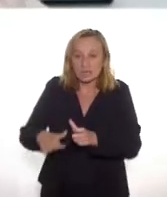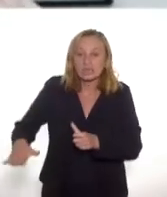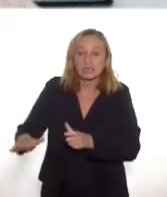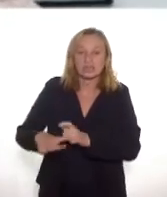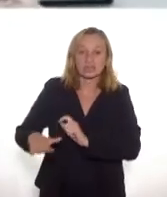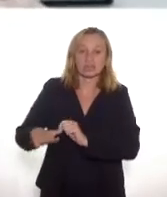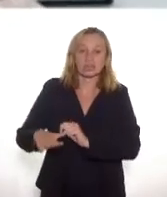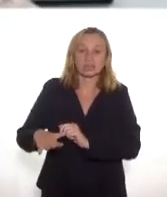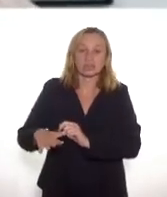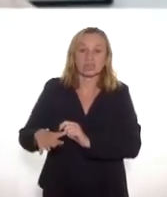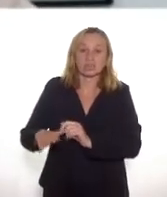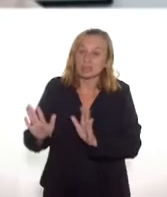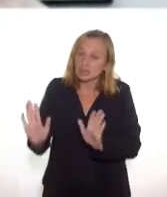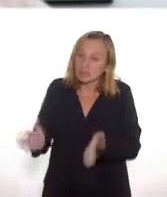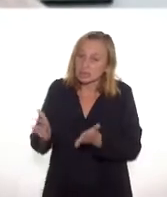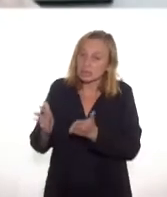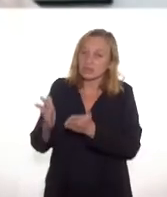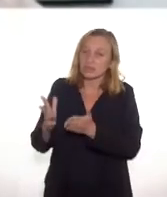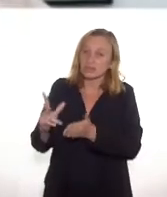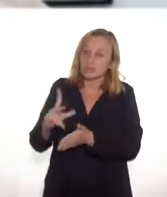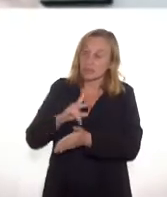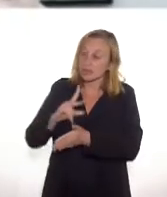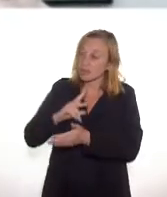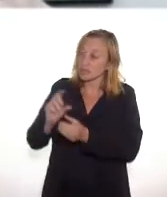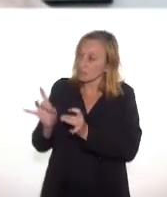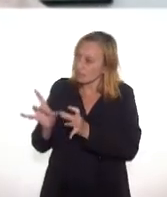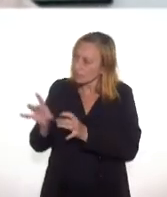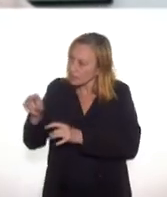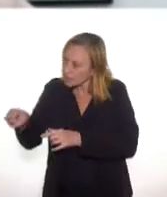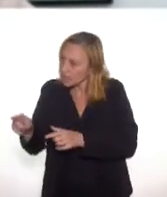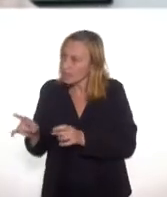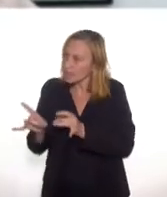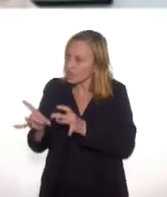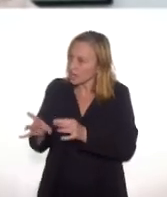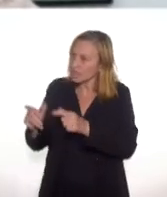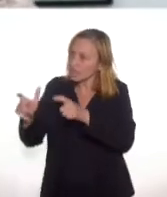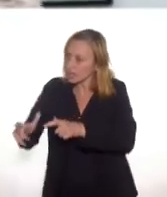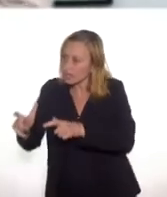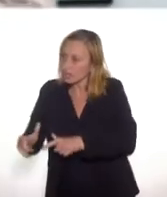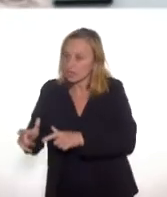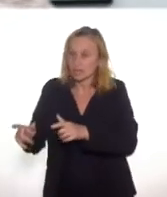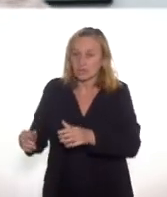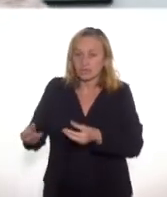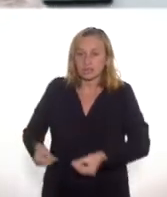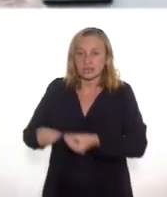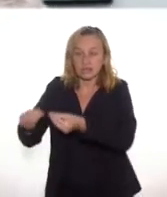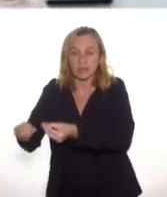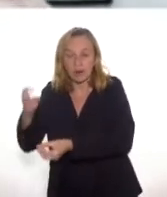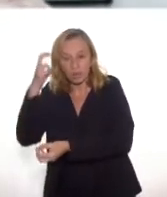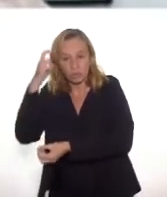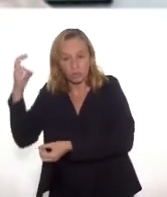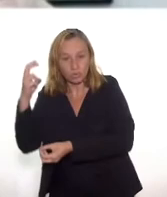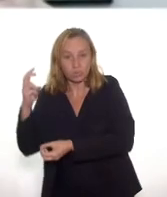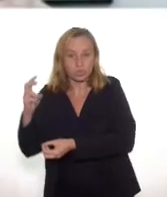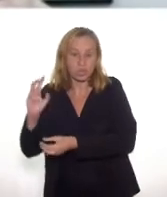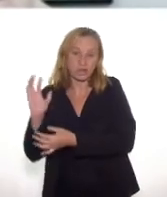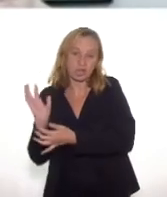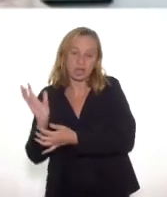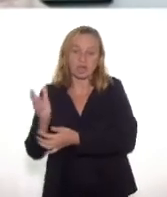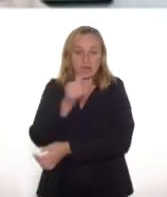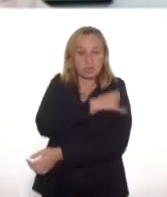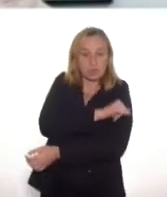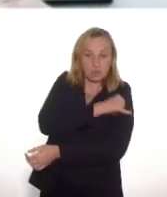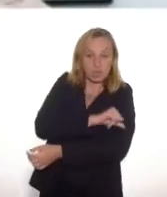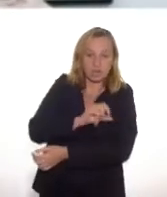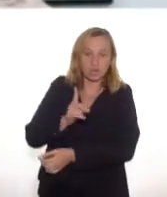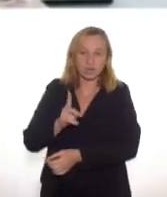seja através da iniciativa privada. Vamos privatizar aquele espaço e entregar aquilo para a cultura carioca. E aí eu não estou dizendo só do morador da